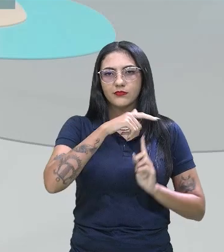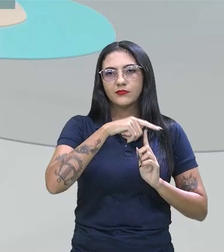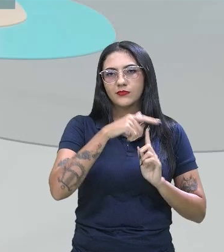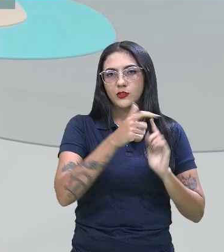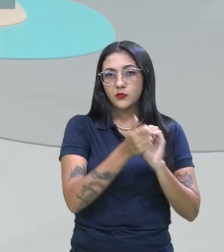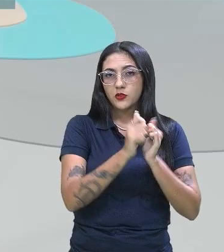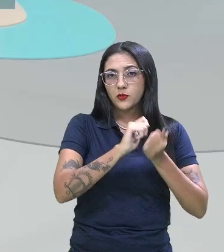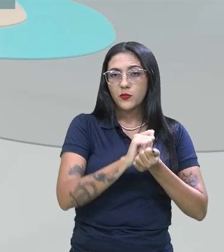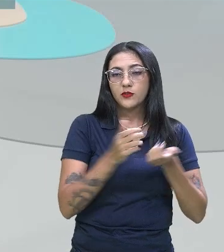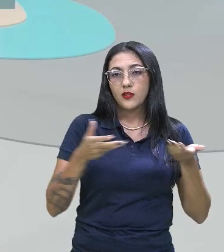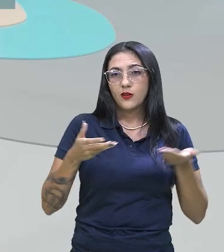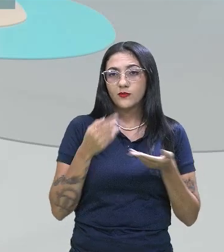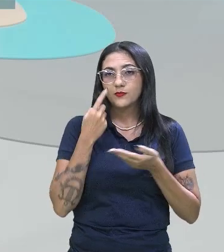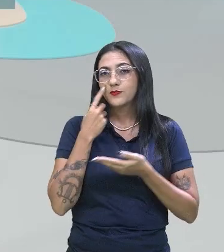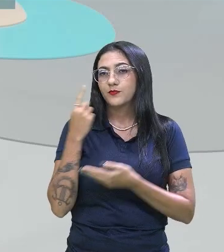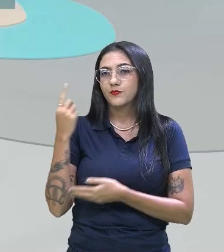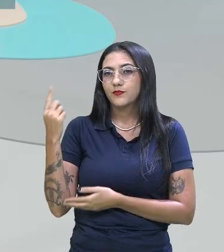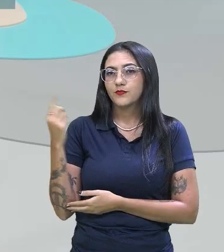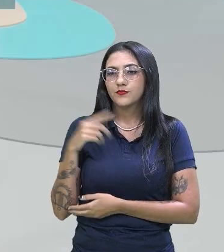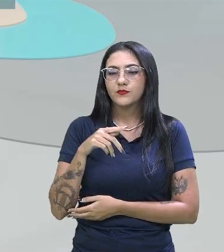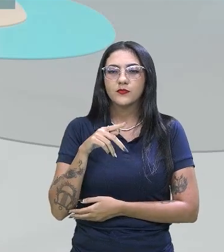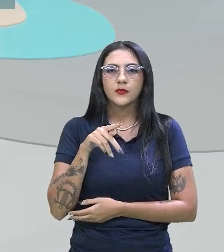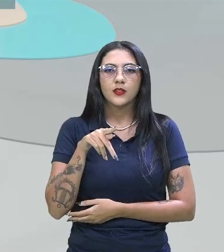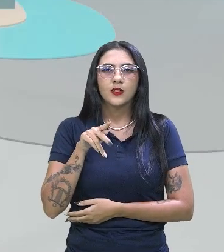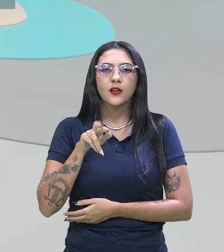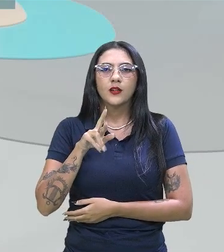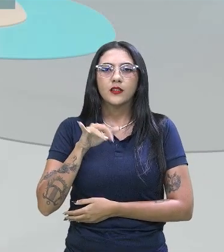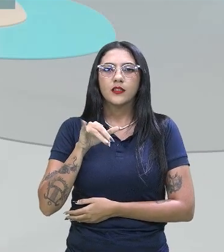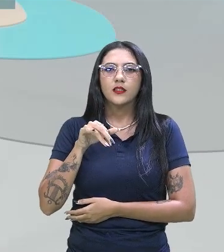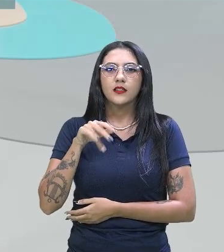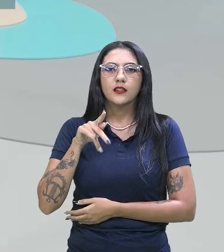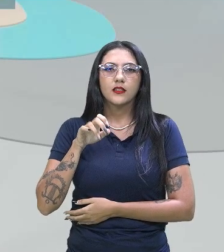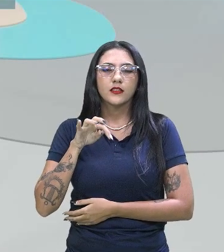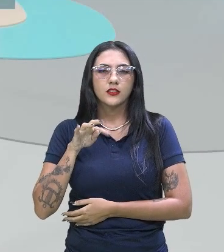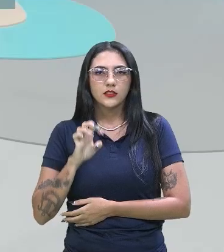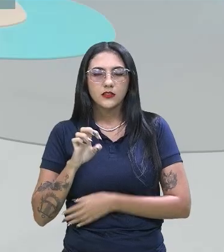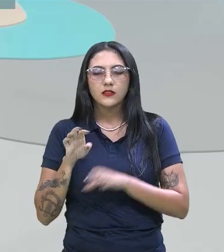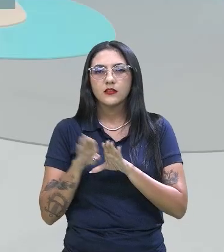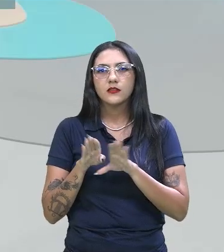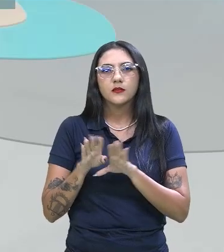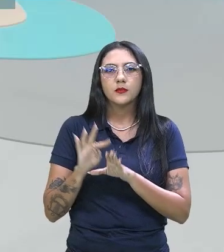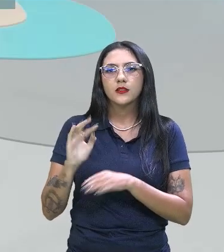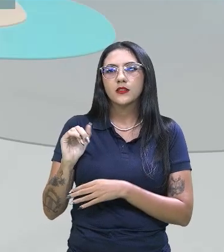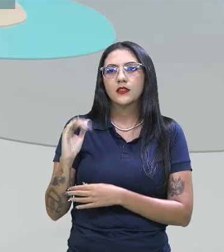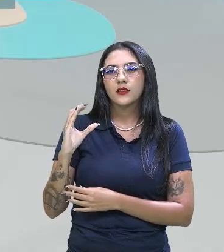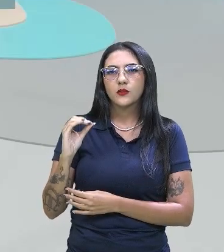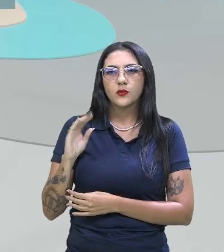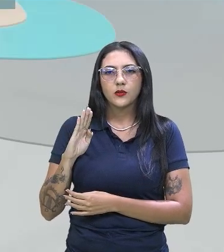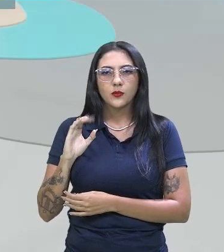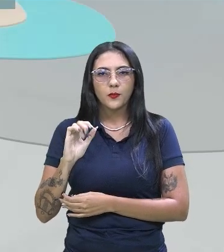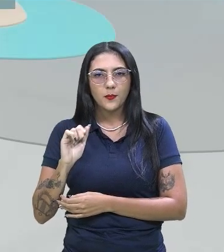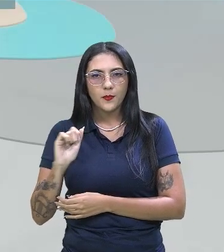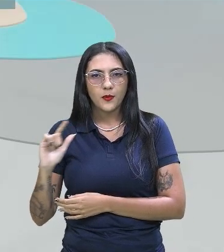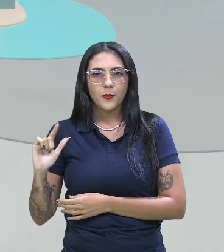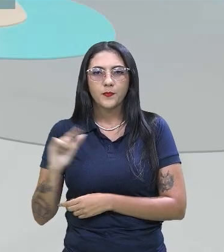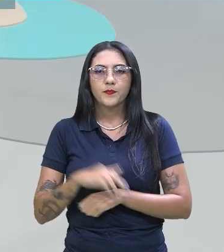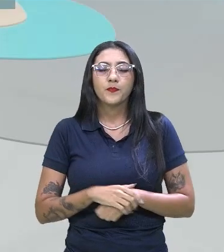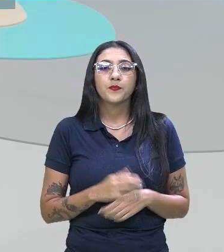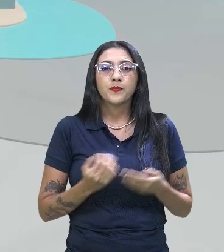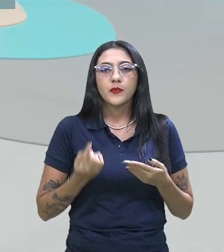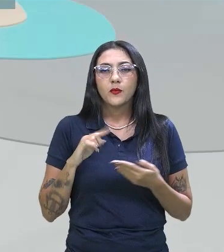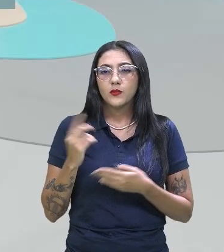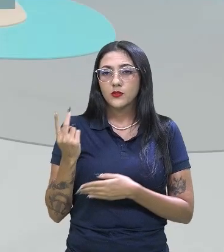sobre o cricket e o tacobol. Então, esses tipos de esportes, eles